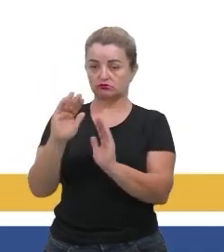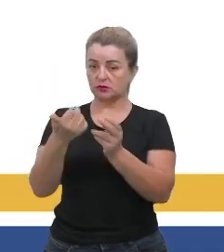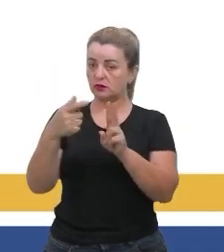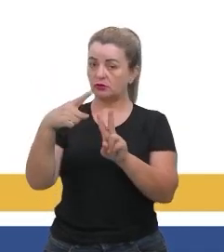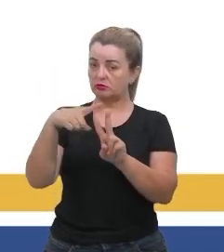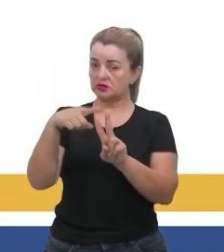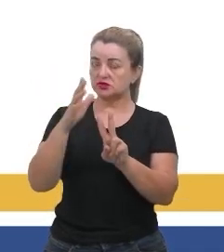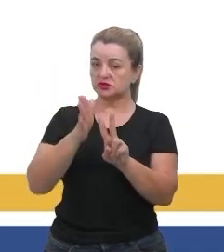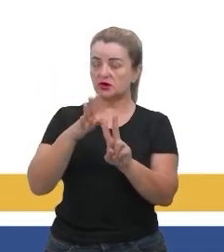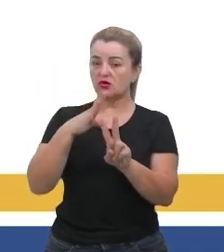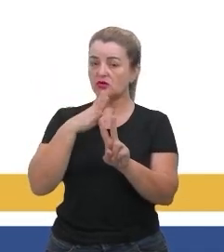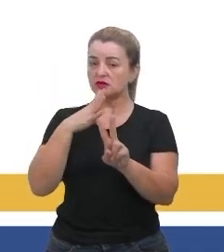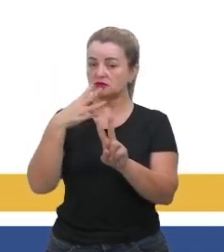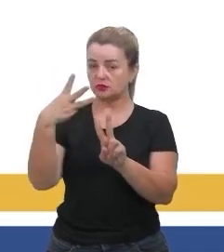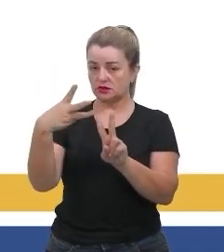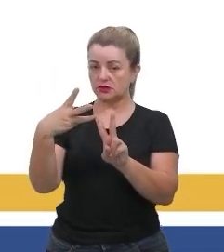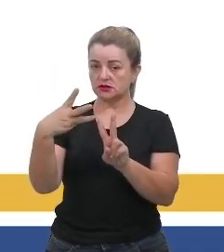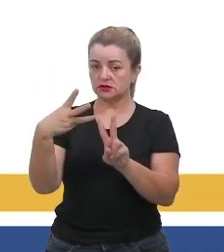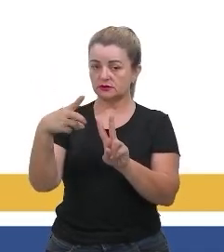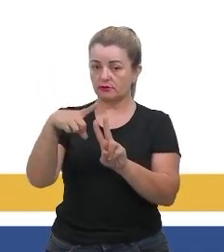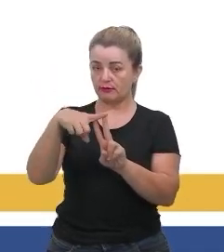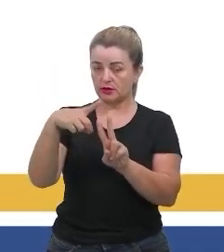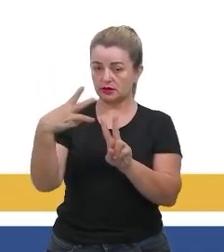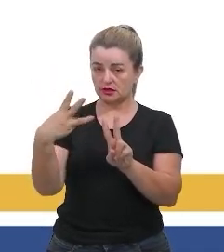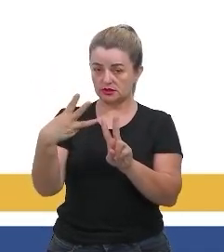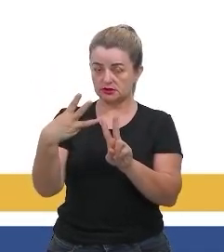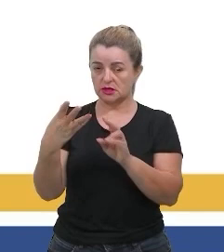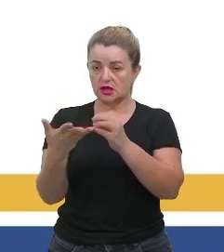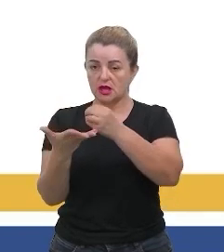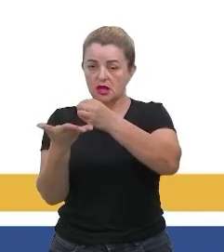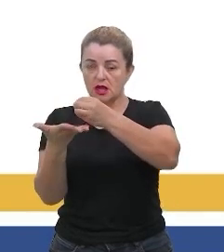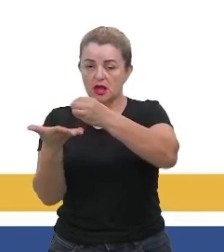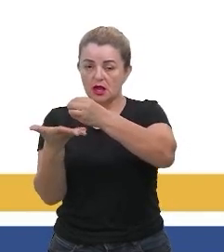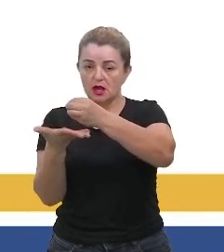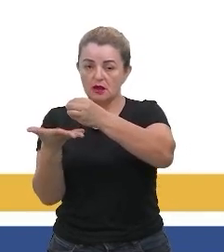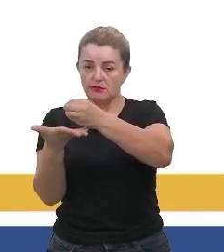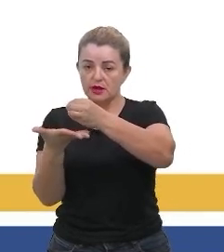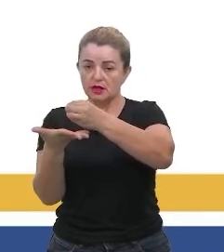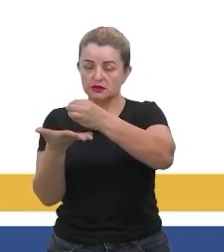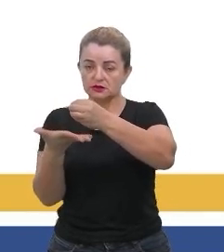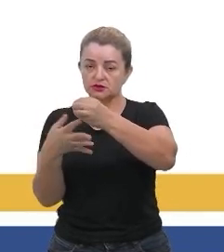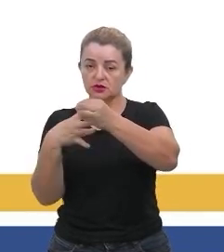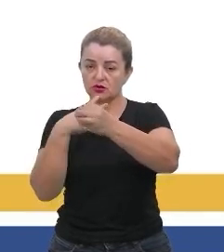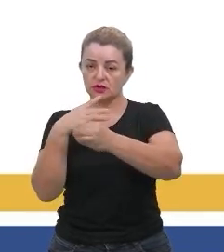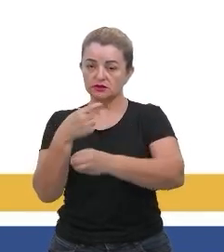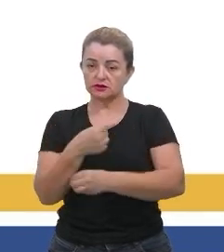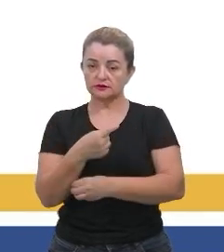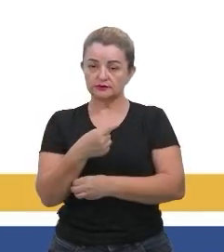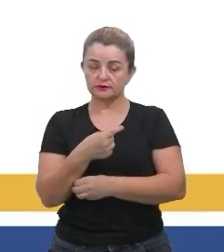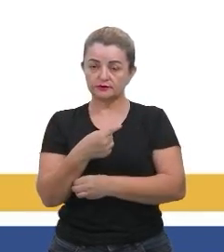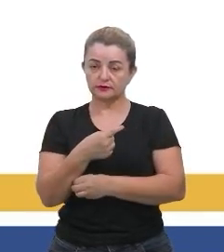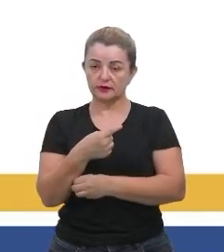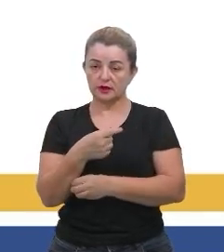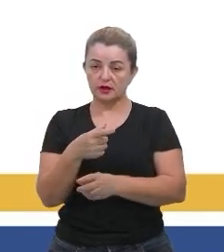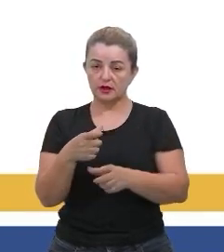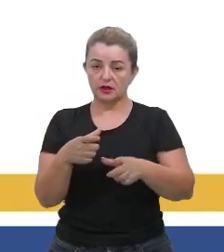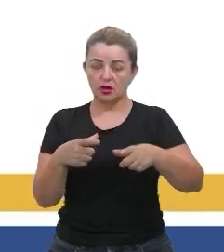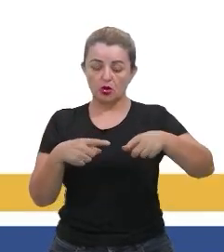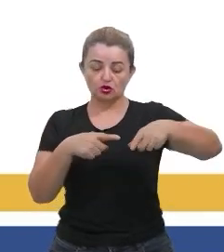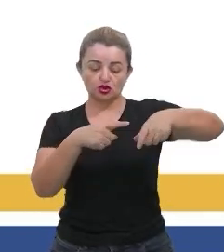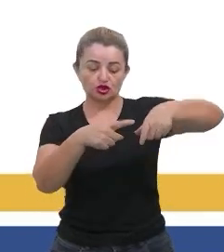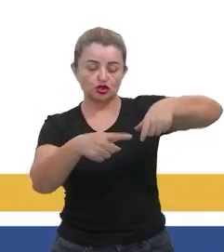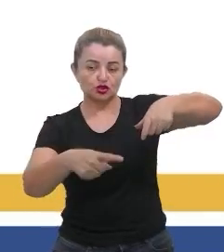3, faço o cálculo para 3, tá bom? A base, a gente já sabe aqui, ó. Lembra? O diâmetro valia